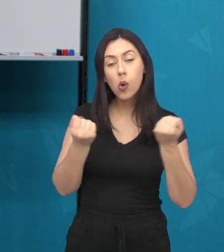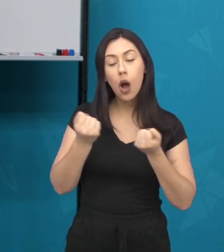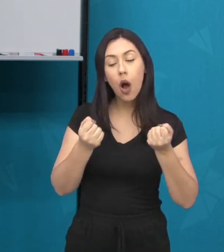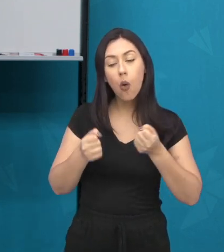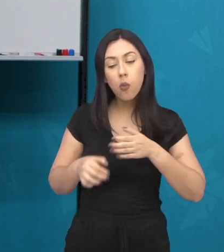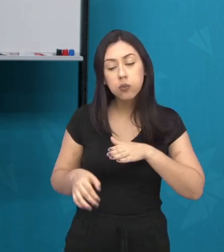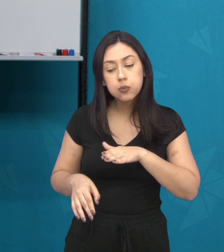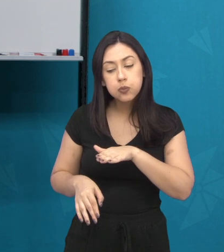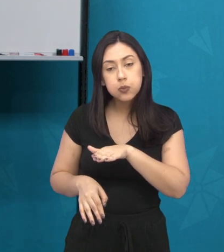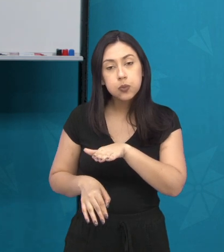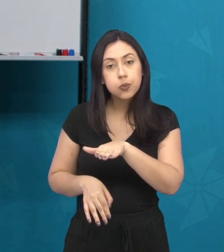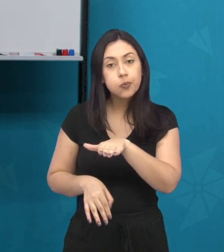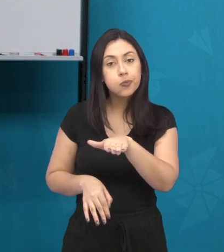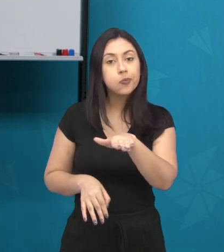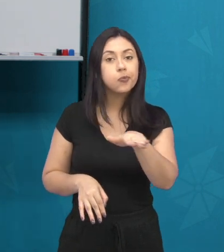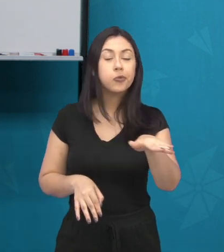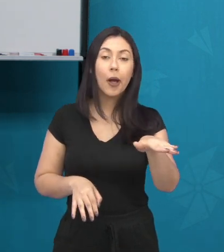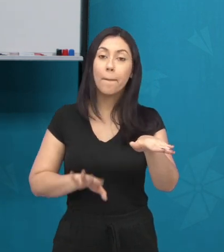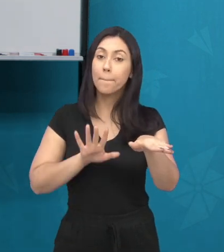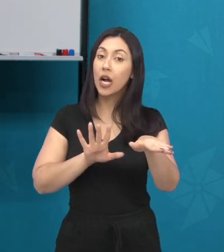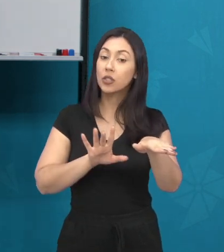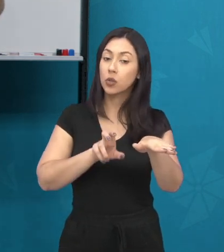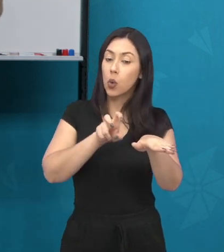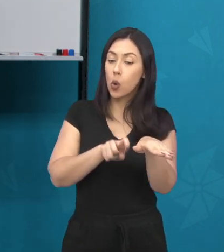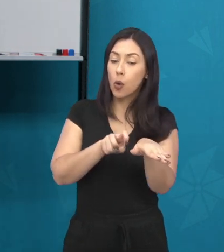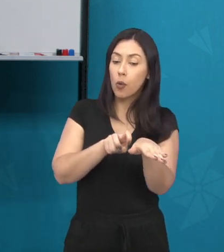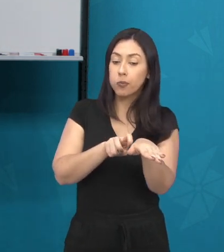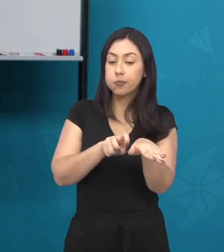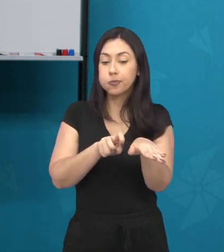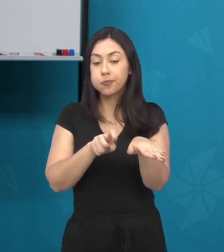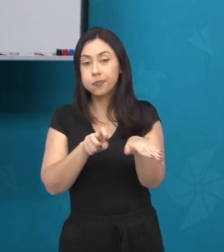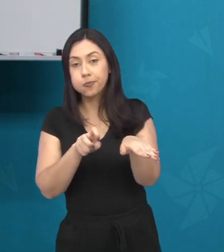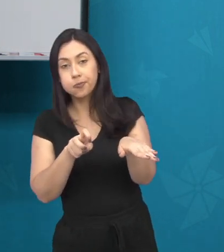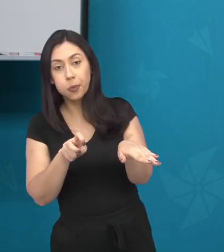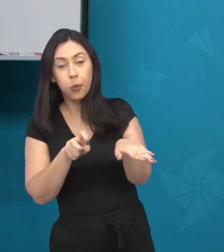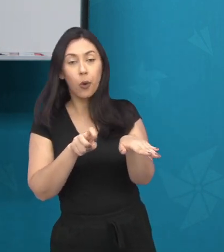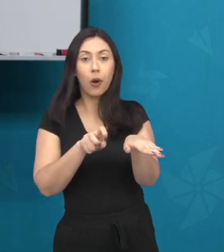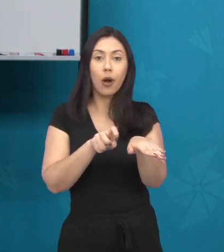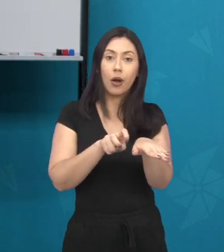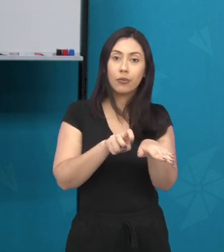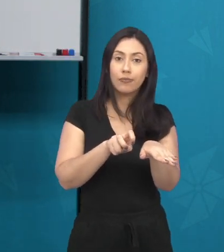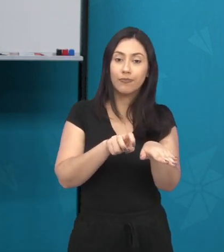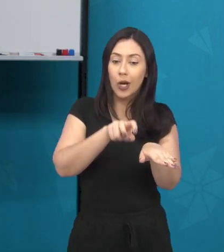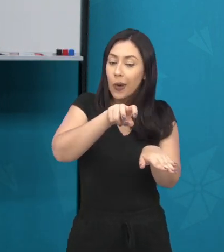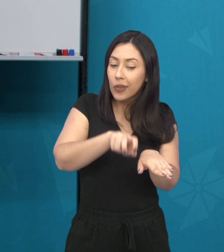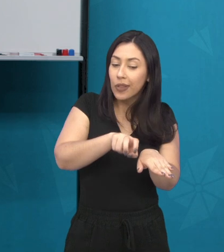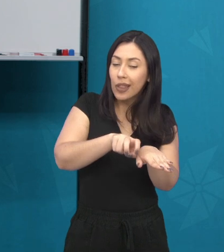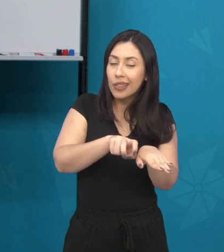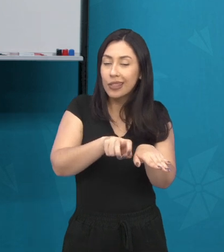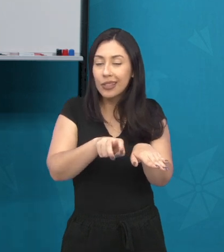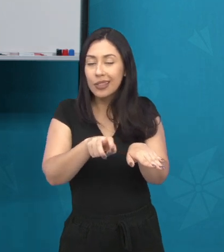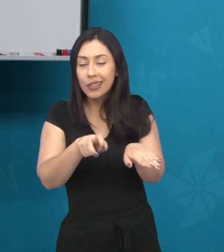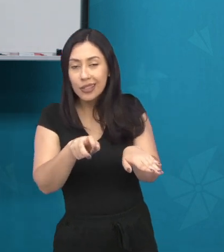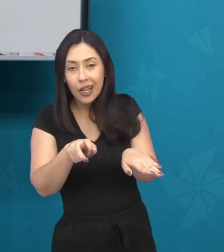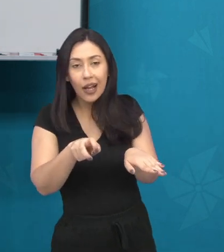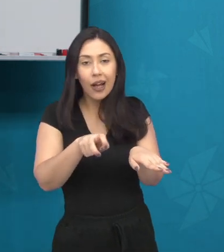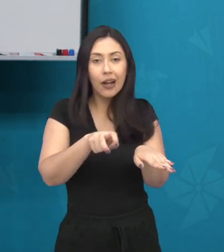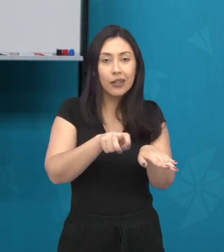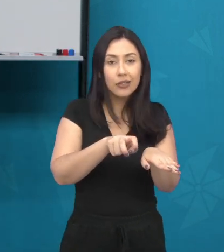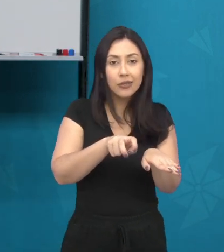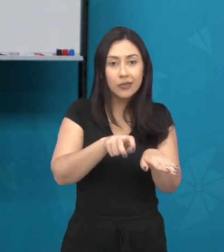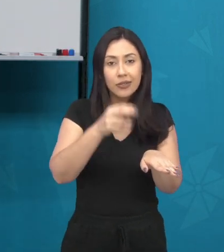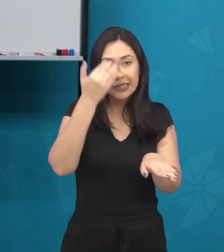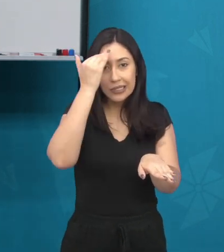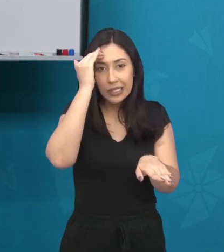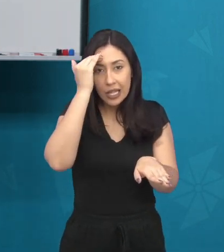ele começa a te tirar do Estado de movimento retilíneo uniforme é como se o carro o banco te arrastasse pro